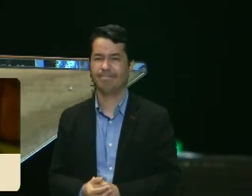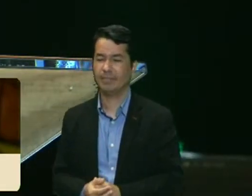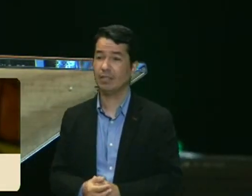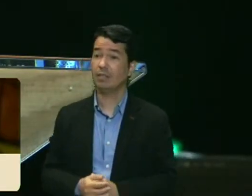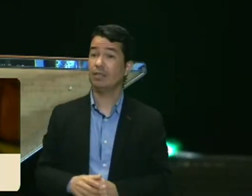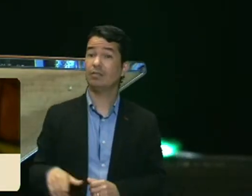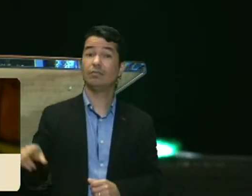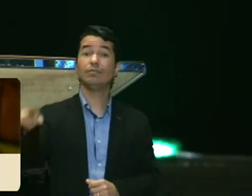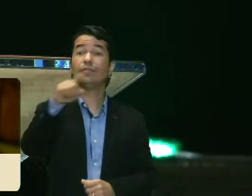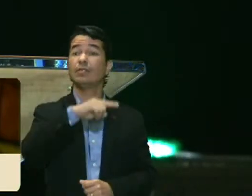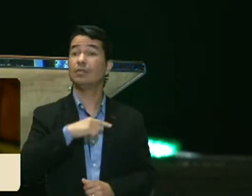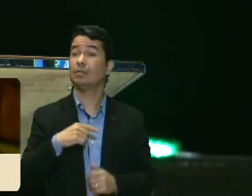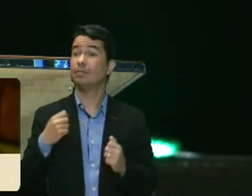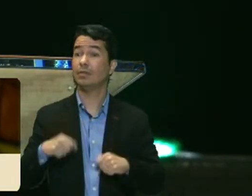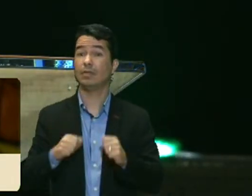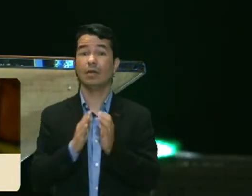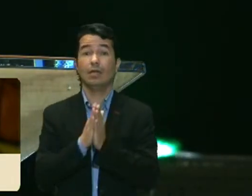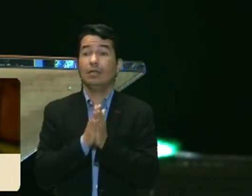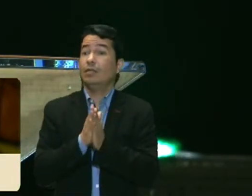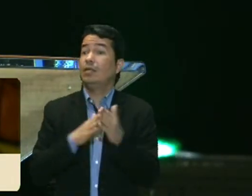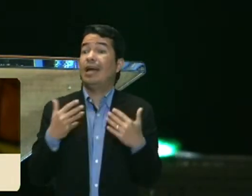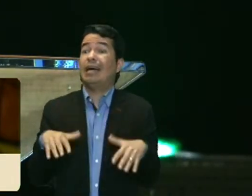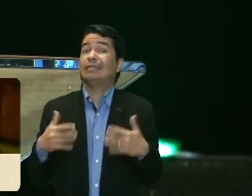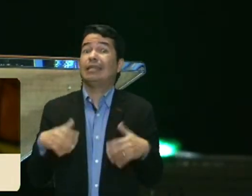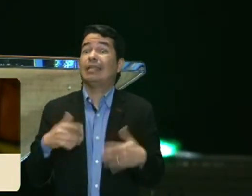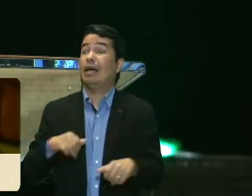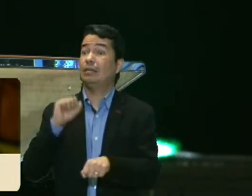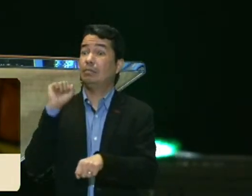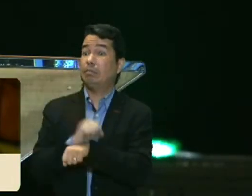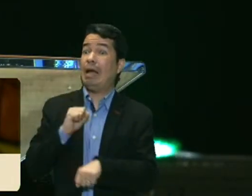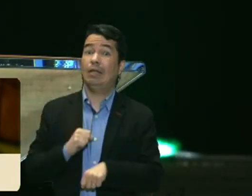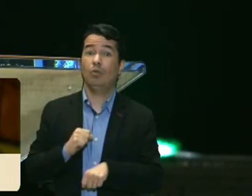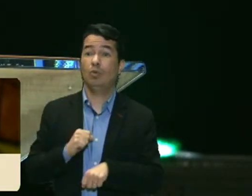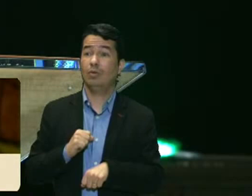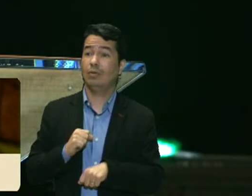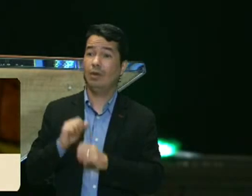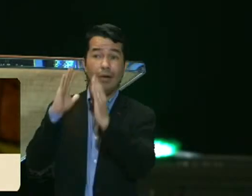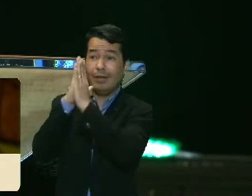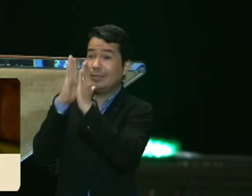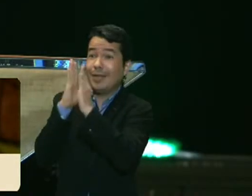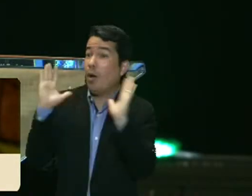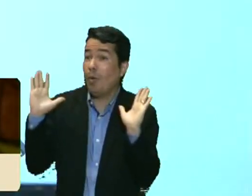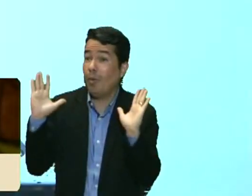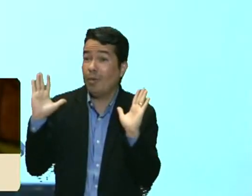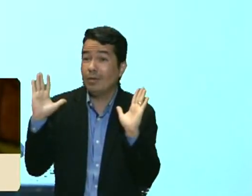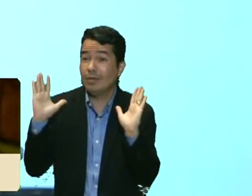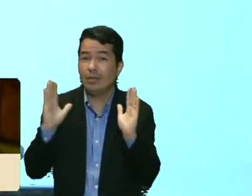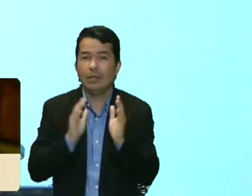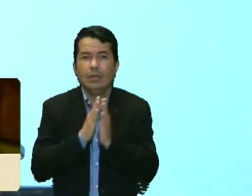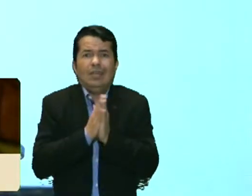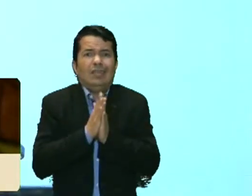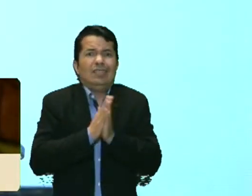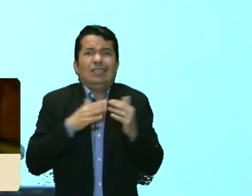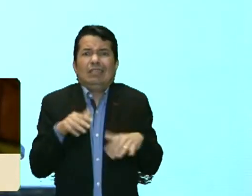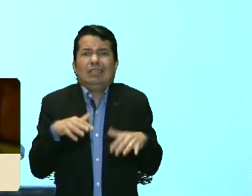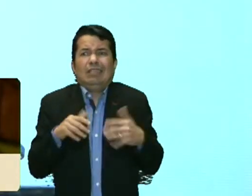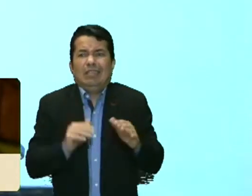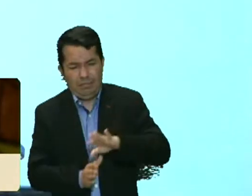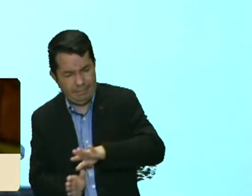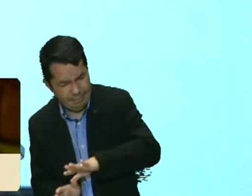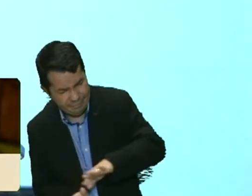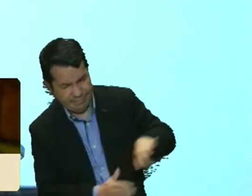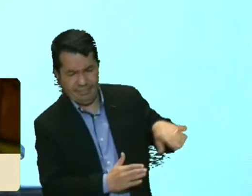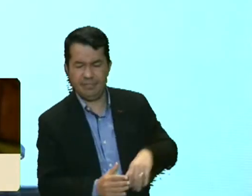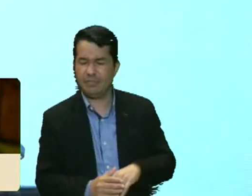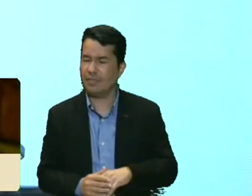troque a ansiedade para se entregar por completo na oração.